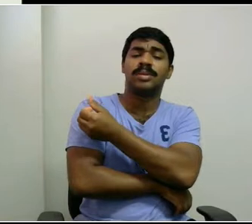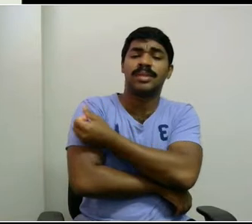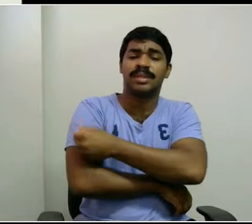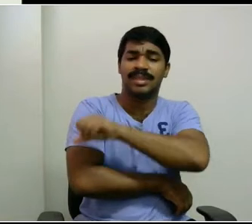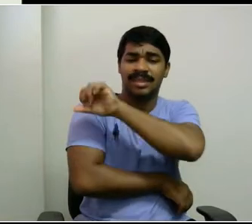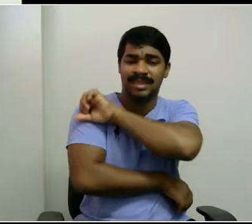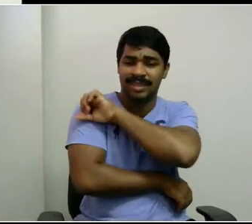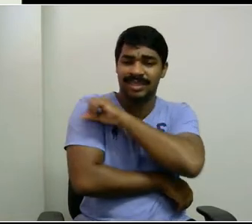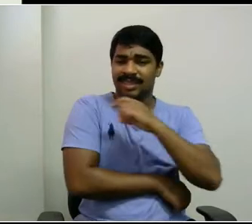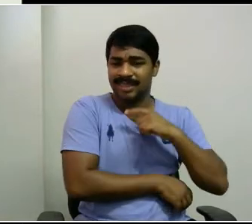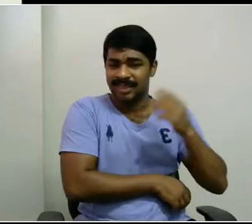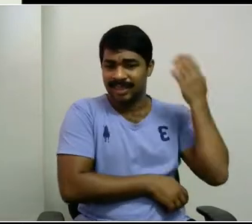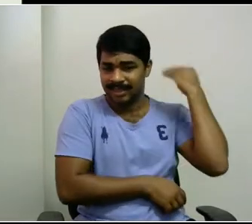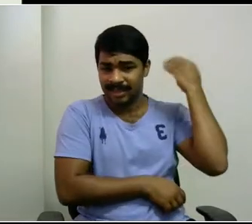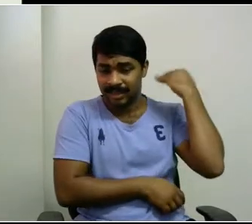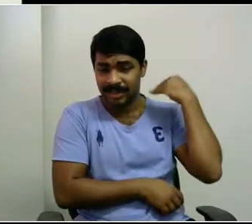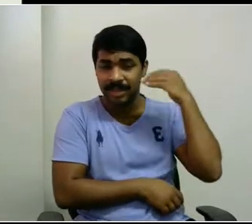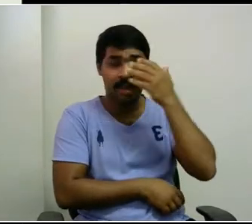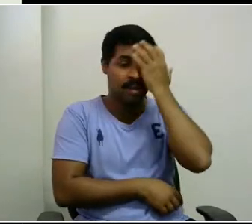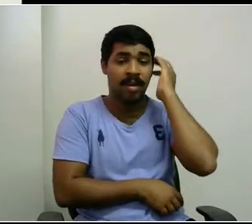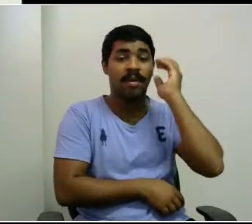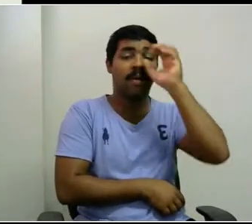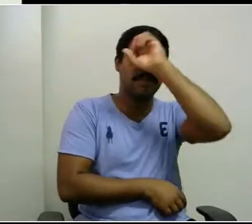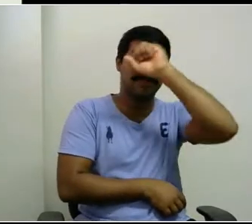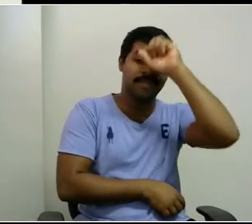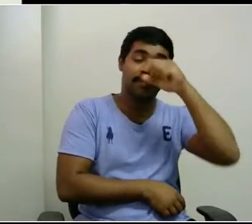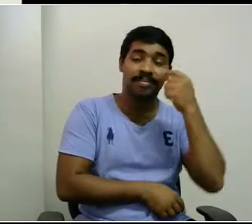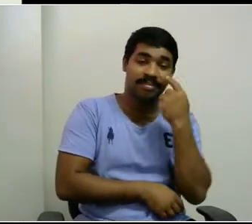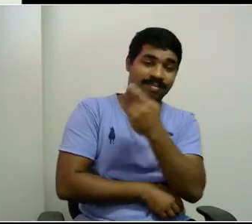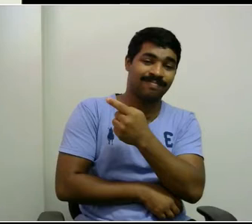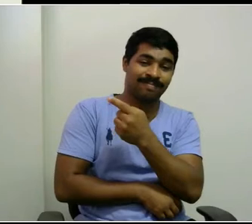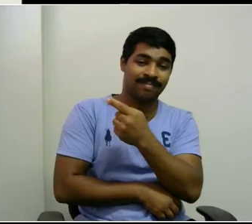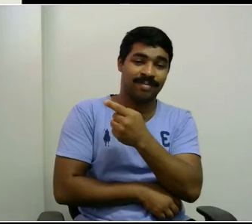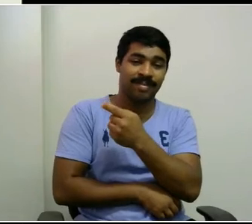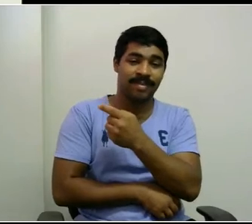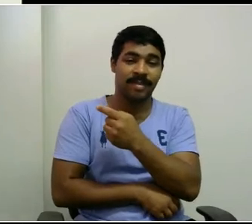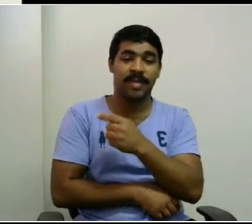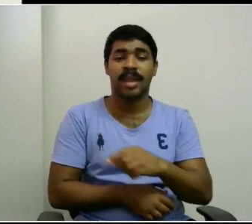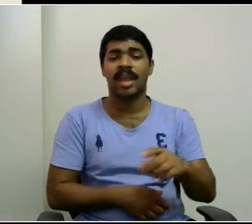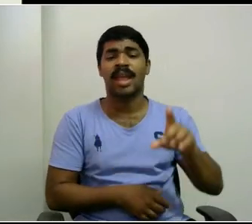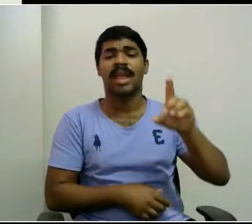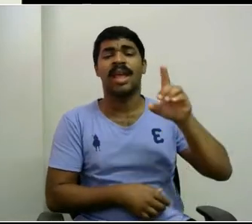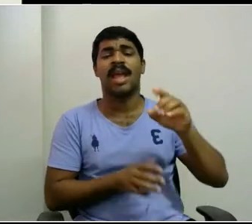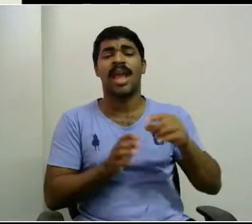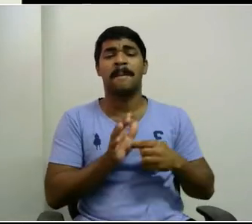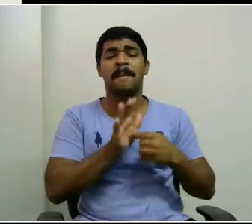evidência. Vamos ver aqui com calma, tá? O processo é o mesmo, você vai deixar tudo que tem x para um lado e o que não tem x para o outro lado.